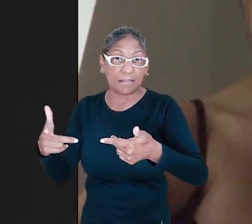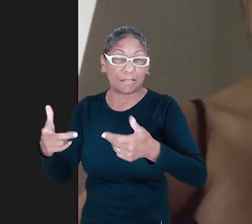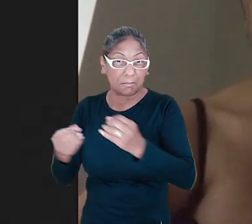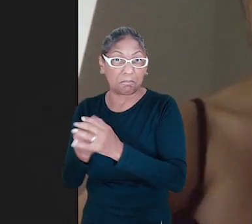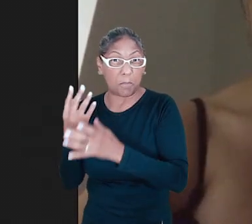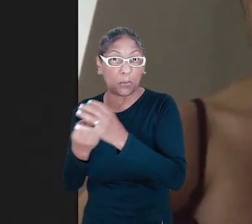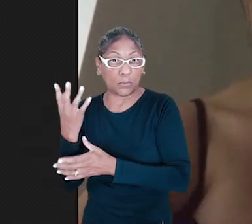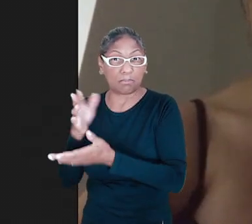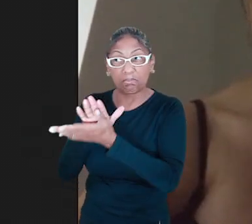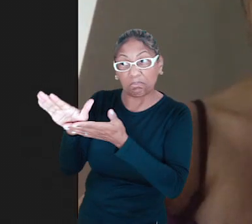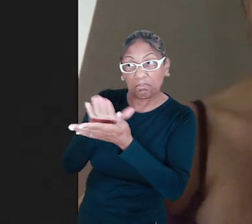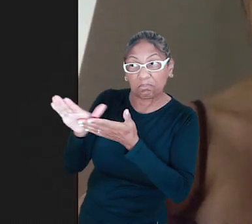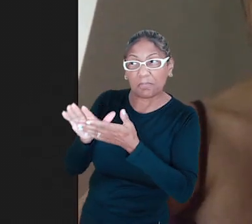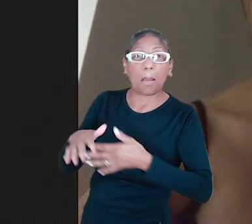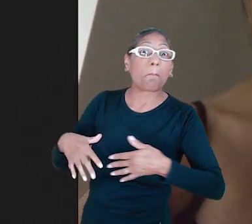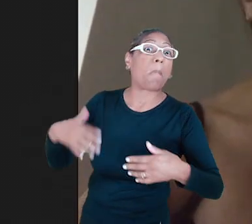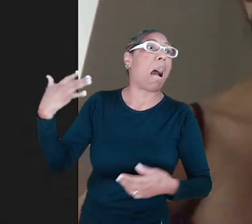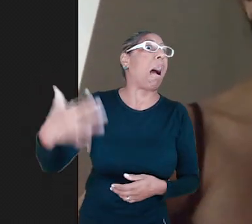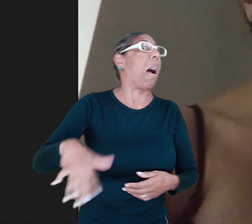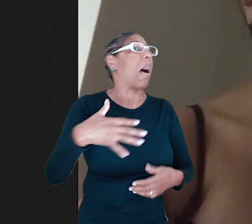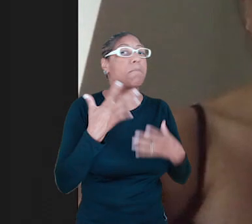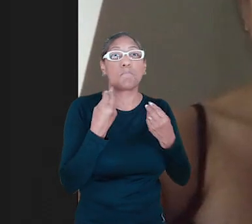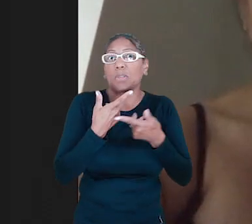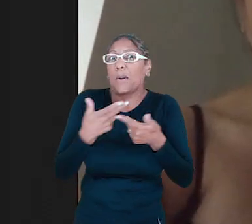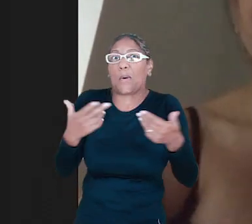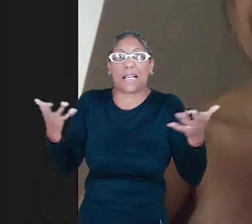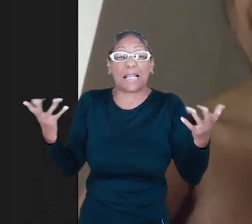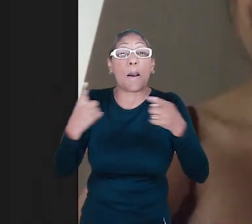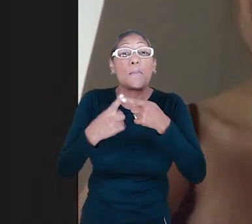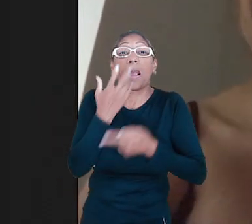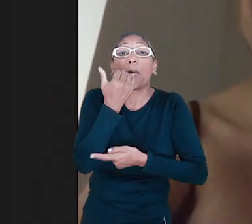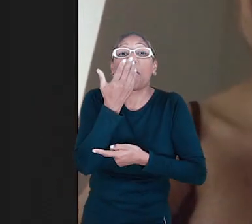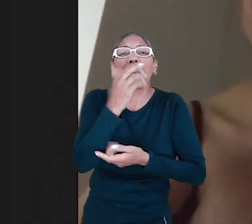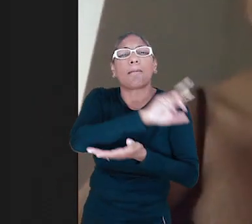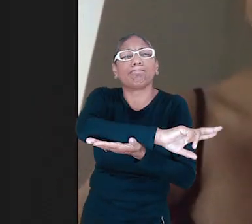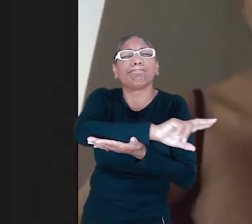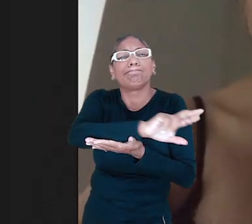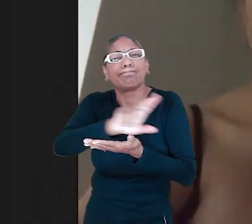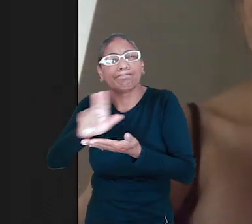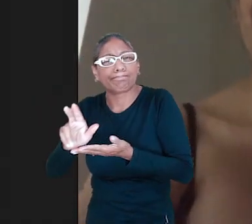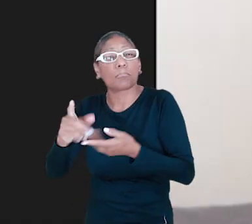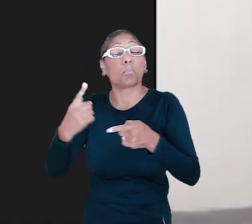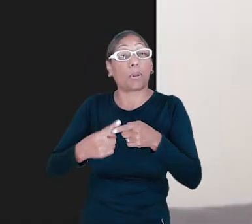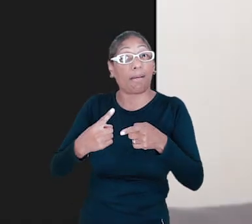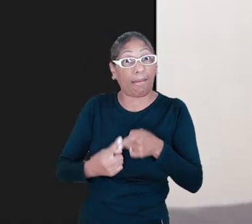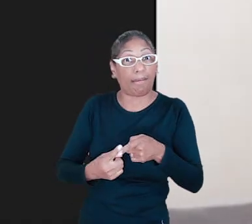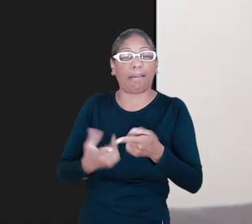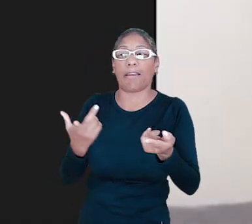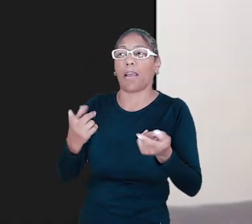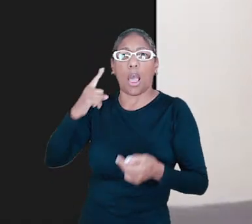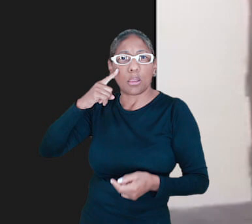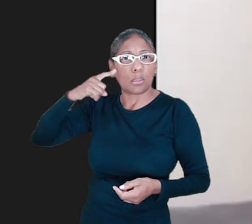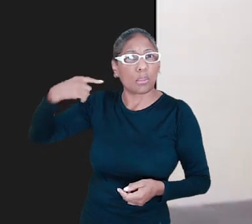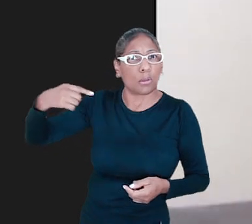a gente produz, a gente teria bastante coisa aí, porque a culinária é bastante vasta, que por conta